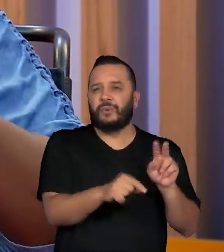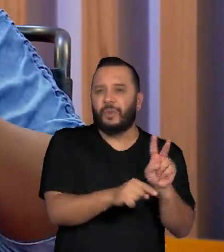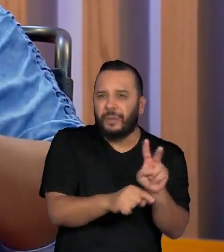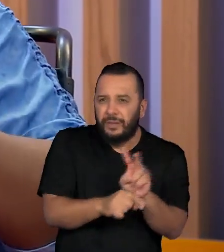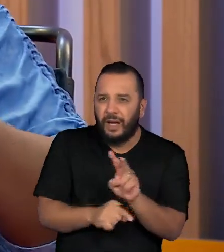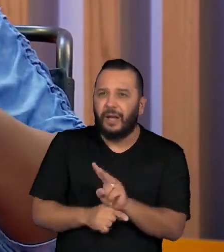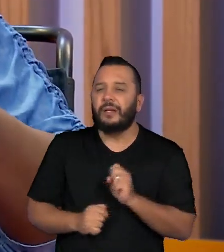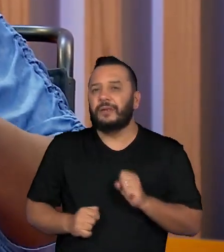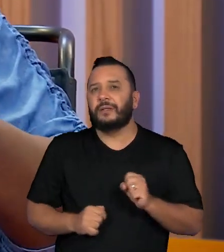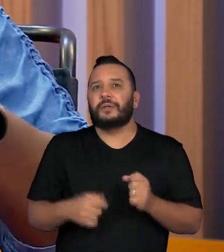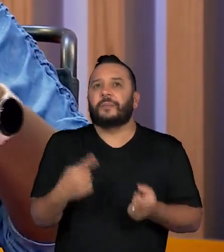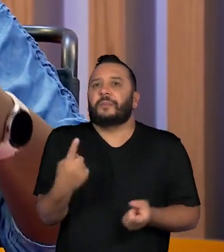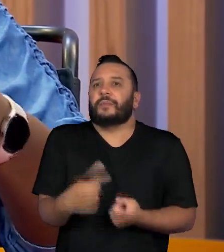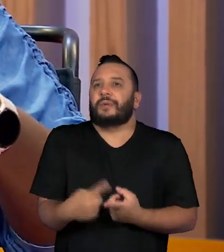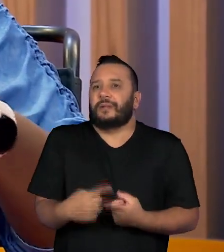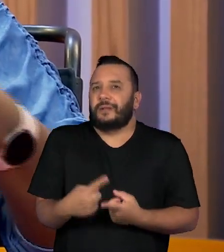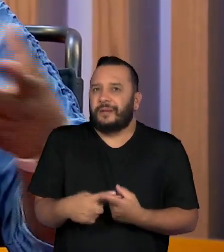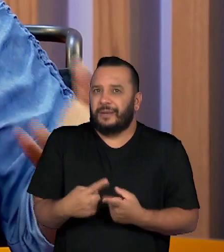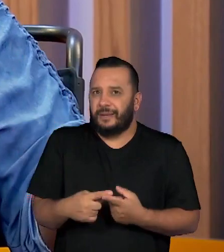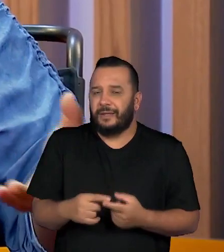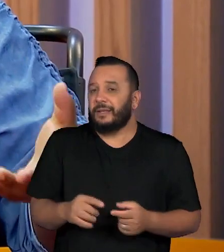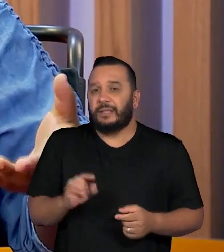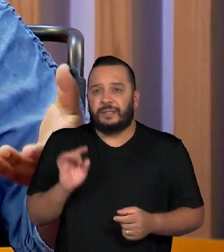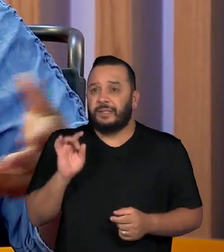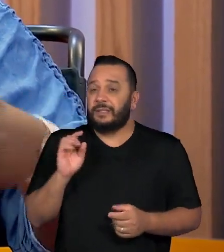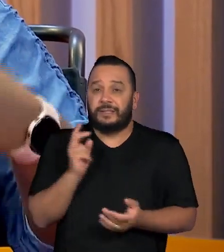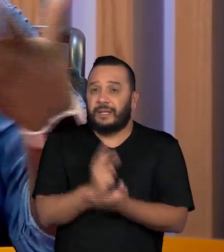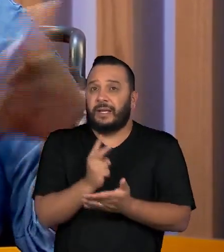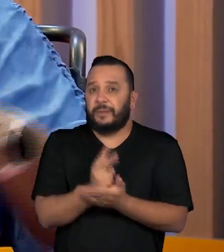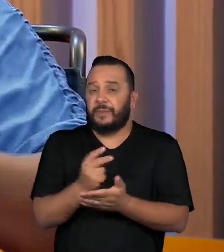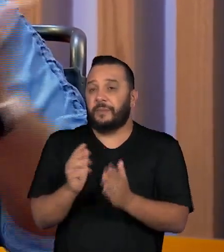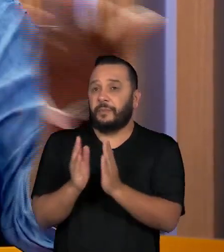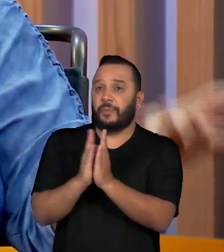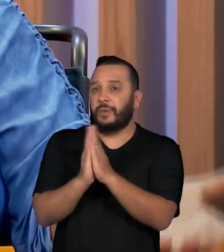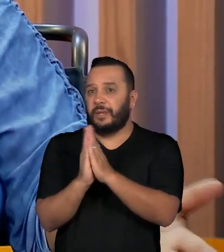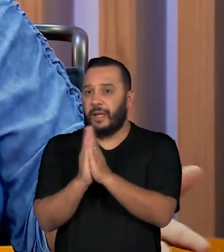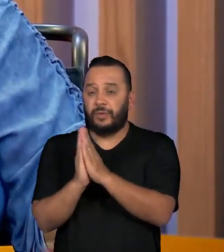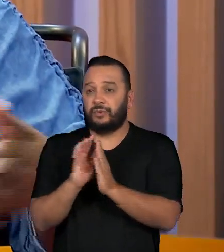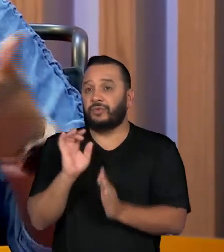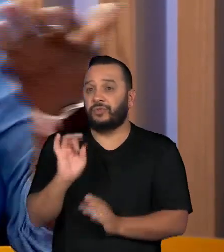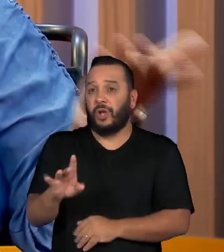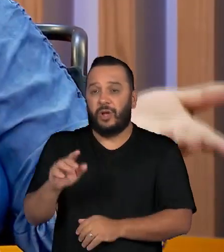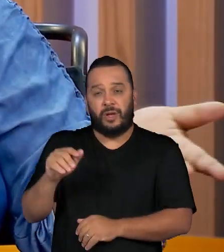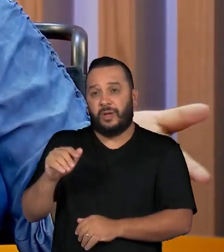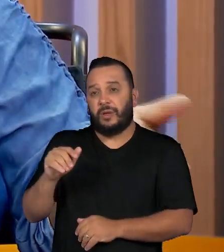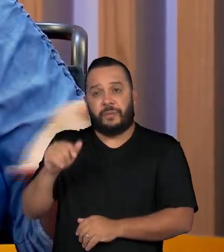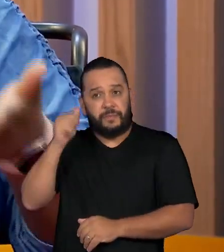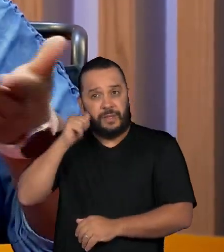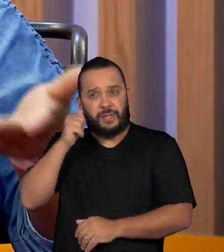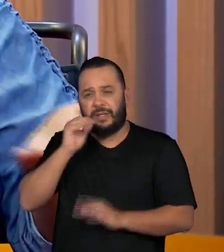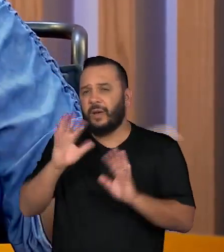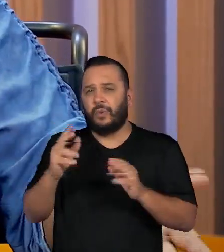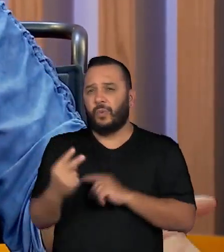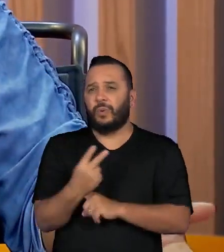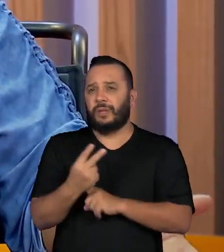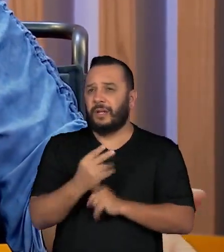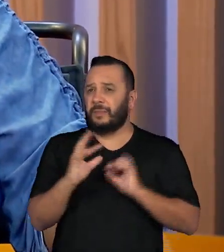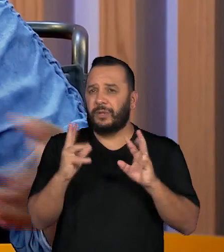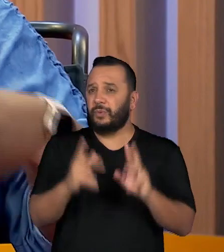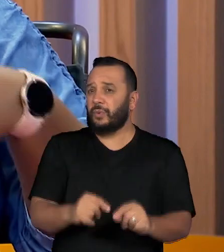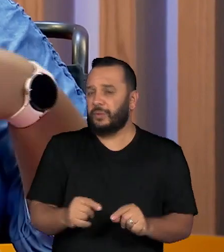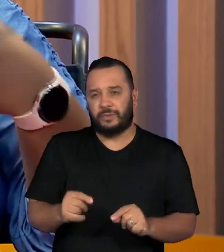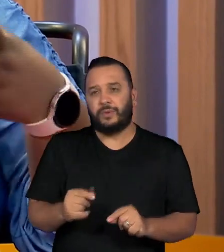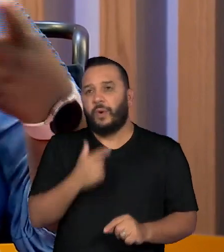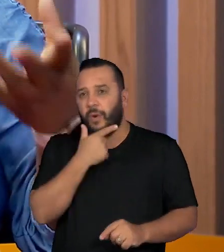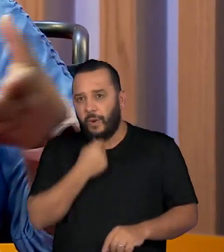né, porque é sempre associado à feminilidade e não a todos. né? Porque o cuidado é para todo mundo, né? O cuidado não é para o feminino.